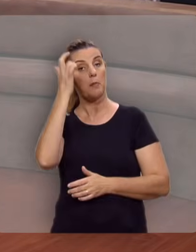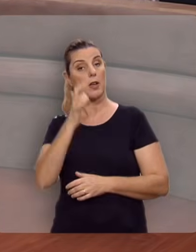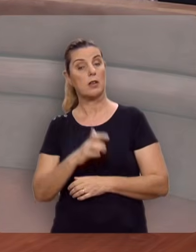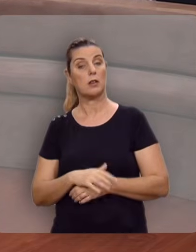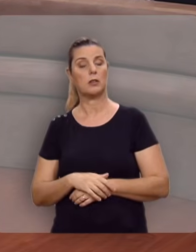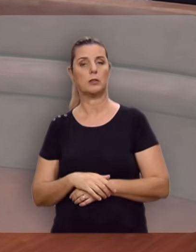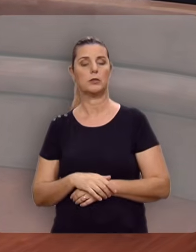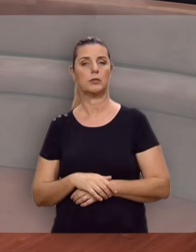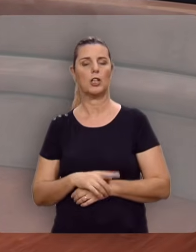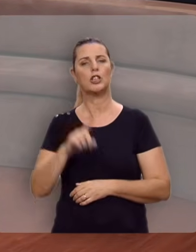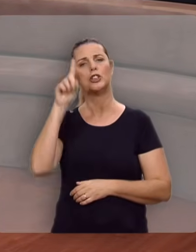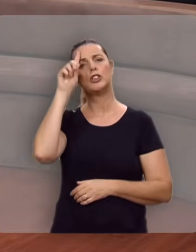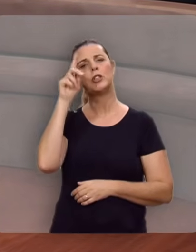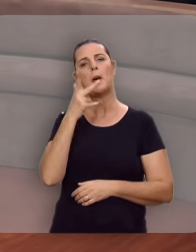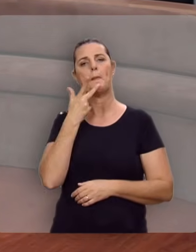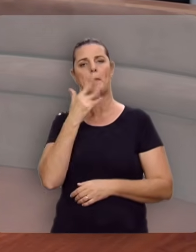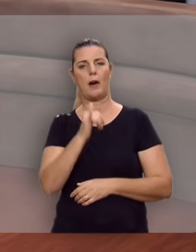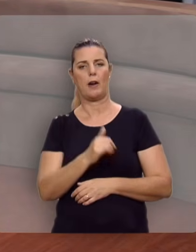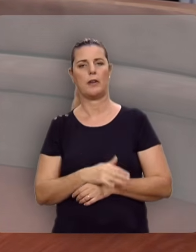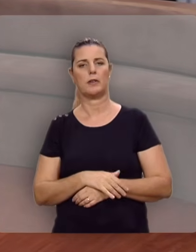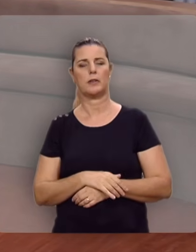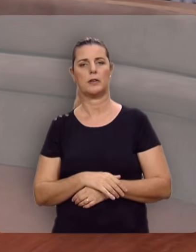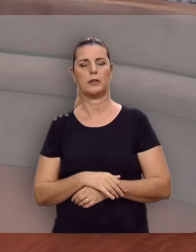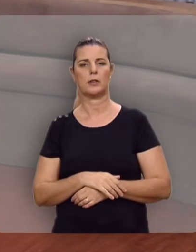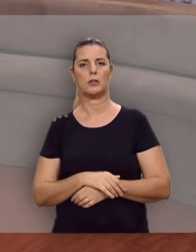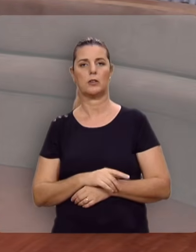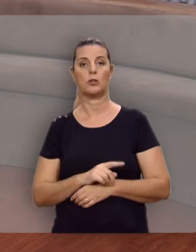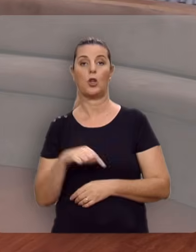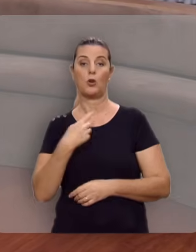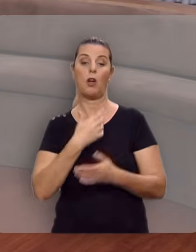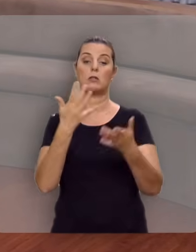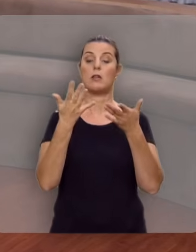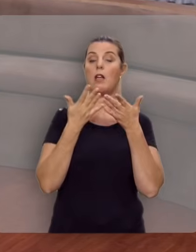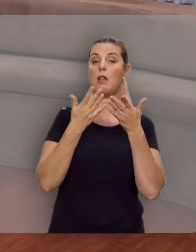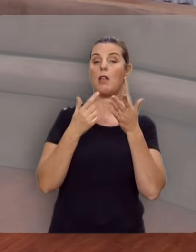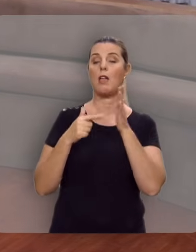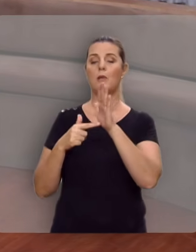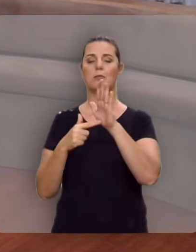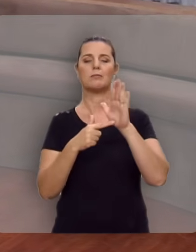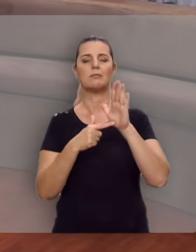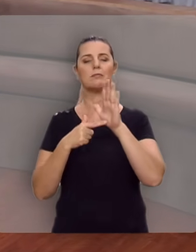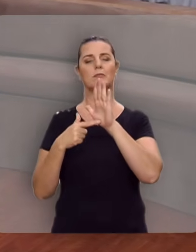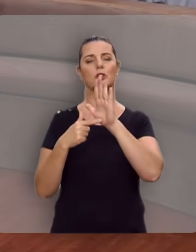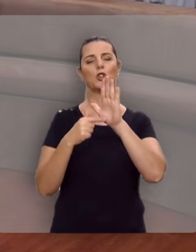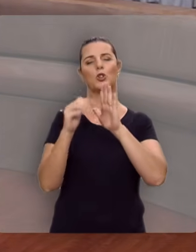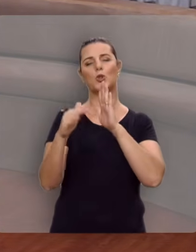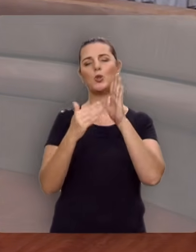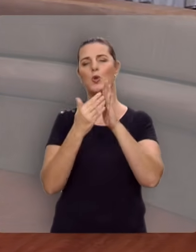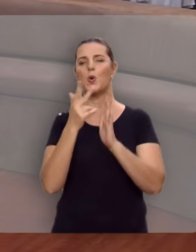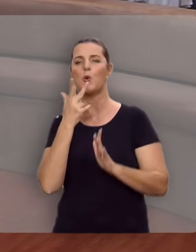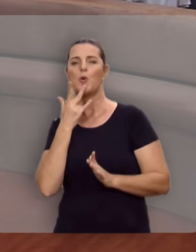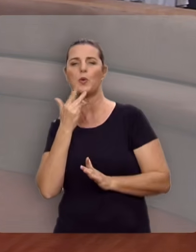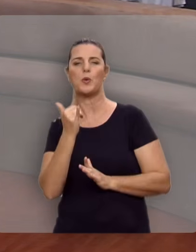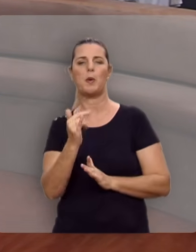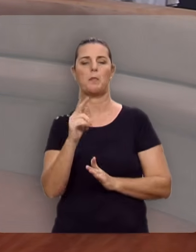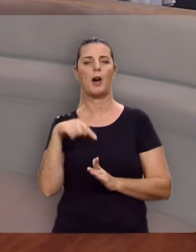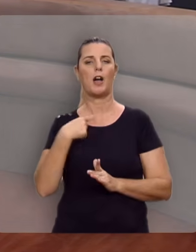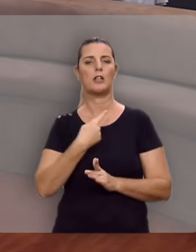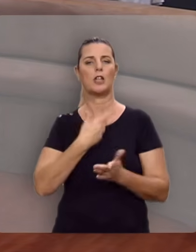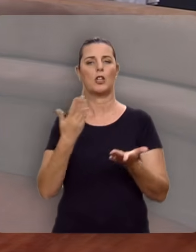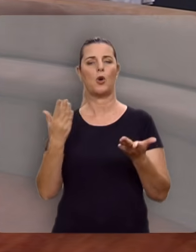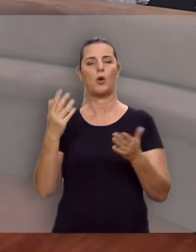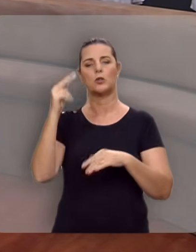Amanhã é o Dia dos Pais e queremos homenagear a todos os pais da